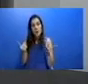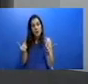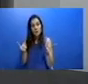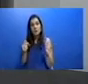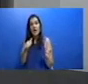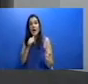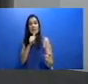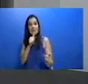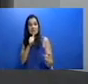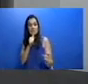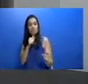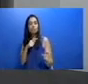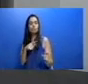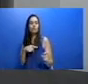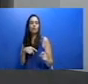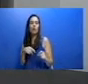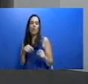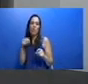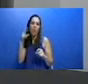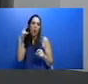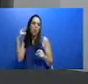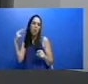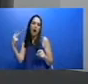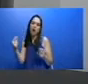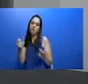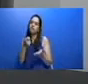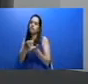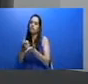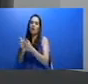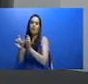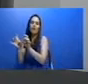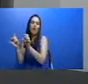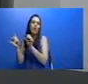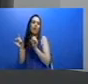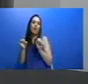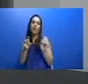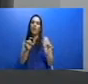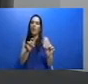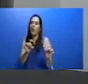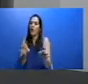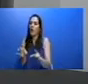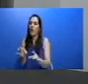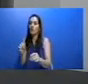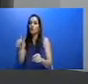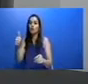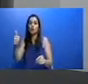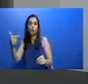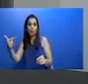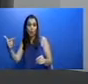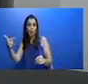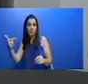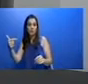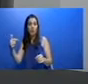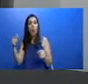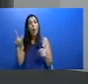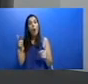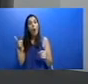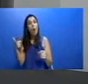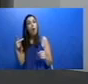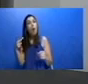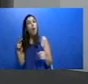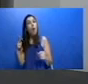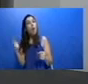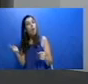que ainda é comum a venda de produtos às dúzias. Ou meia dúzia, ou duas dúzias, aí vai depender